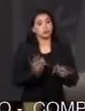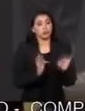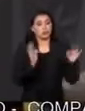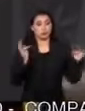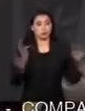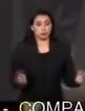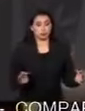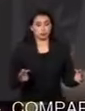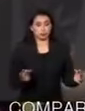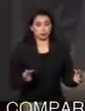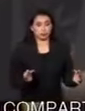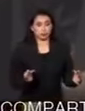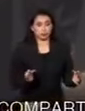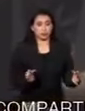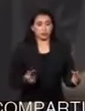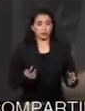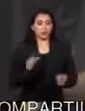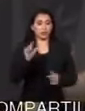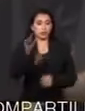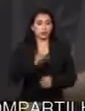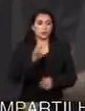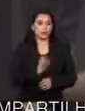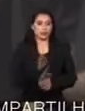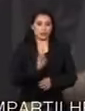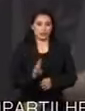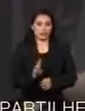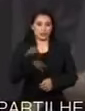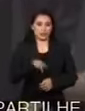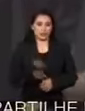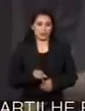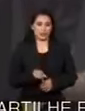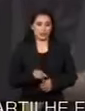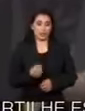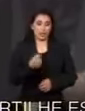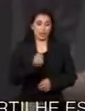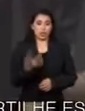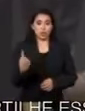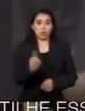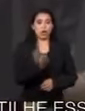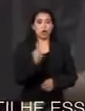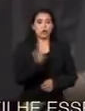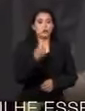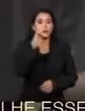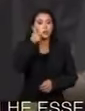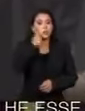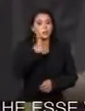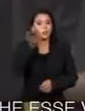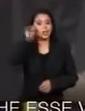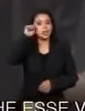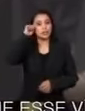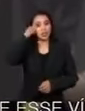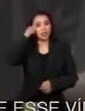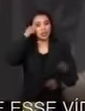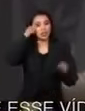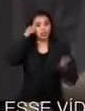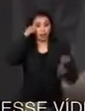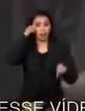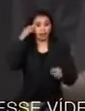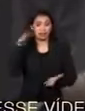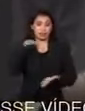e representados. Haja vista o fato de eu ser a única mulher negra, a única pessoa negra falando nessa